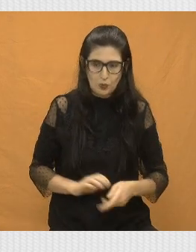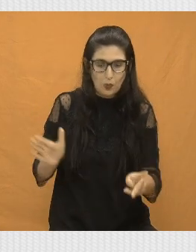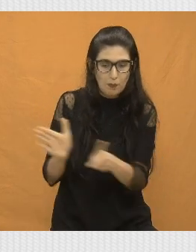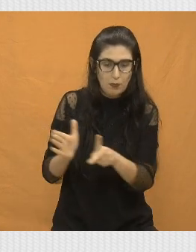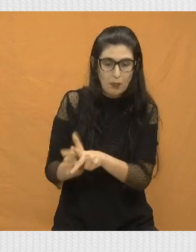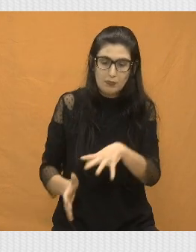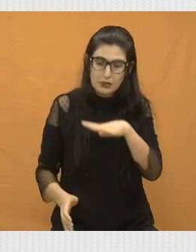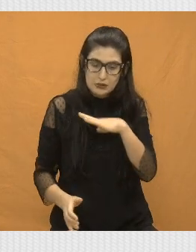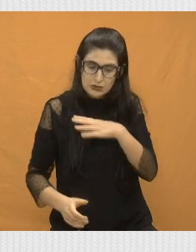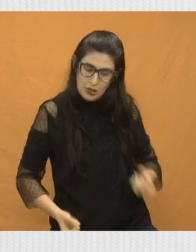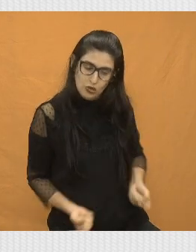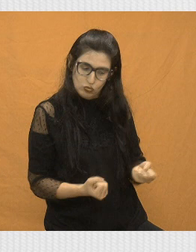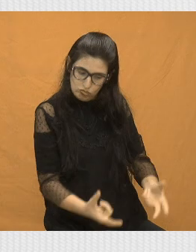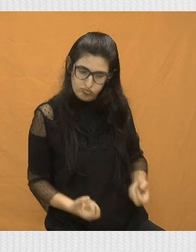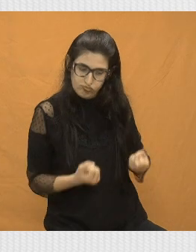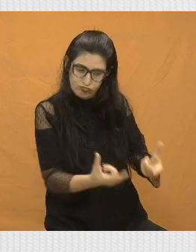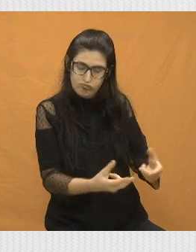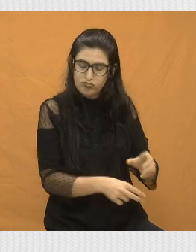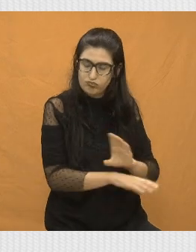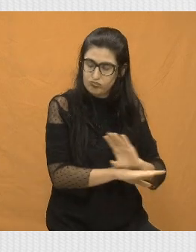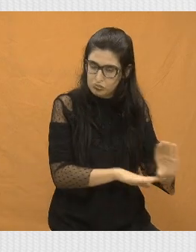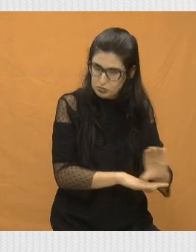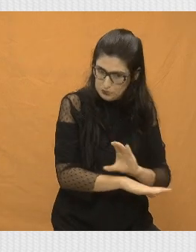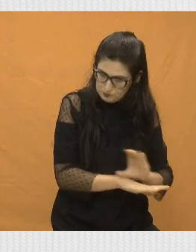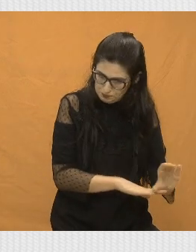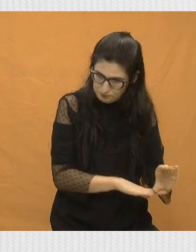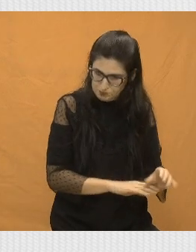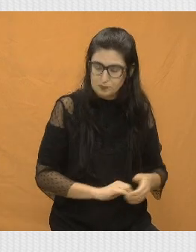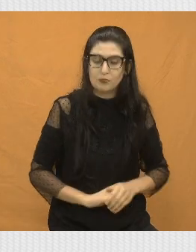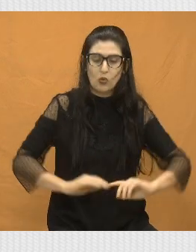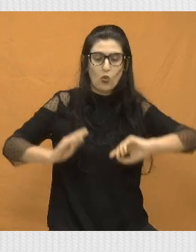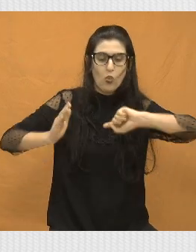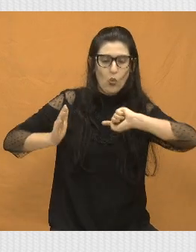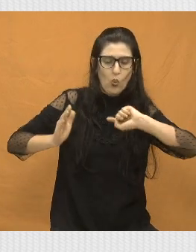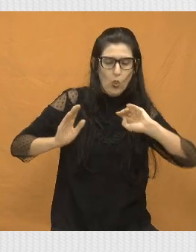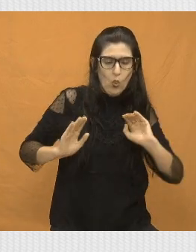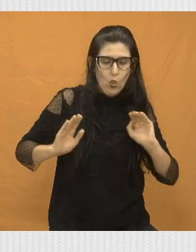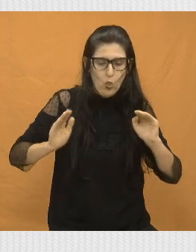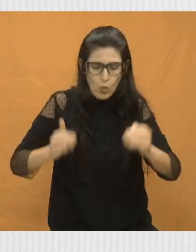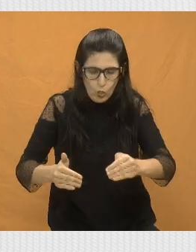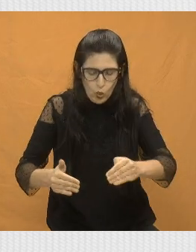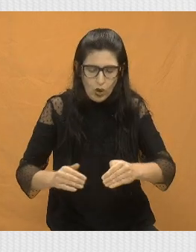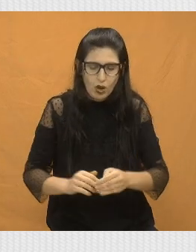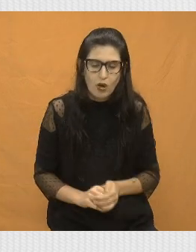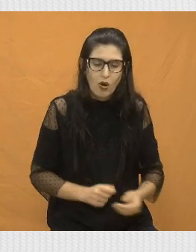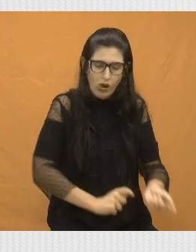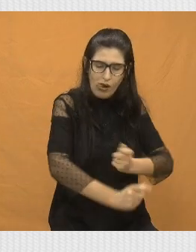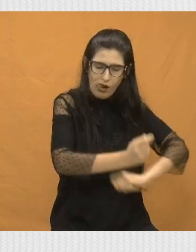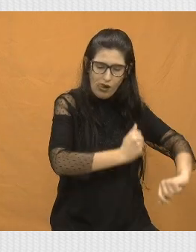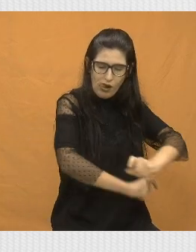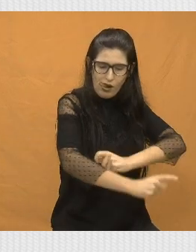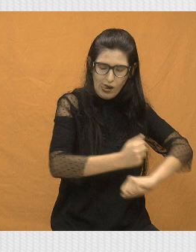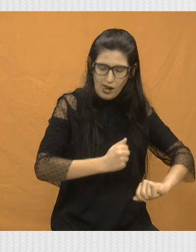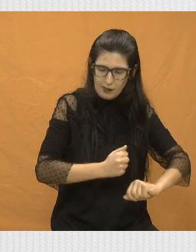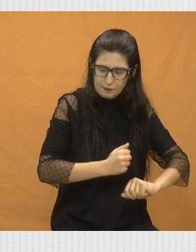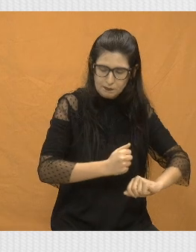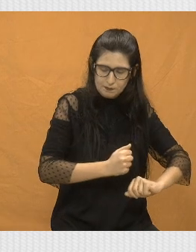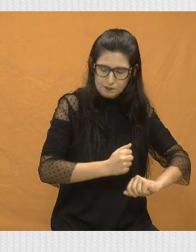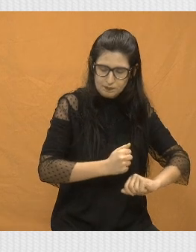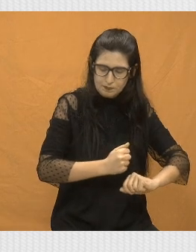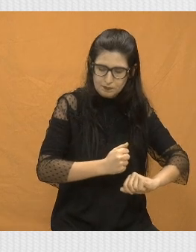município, que eu trago tanto a meta anual orçamentária quanto o realizado no